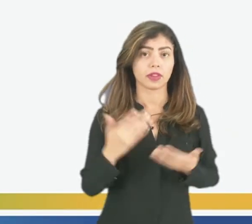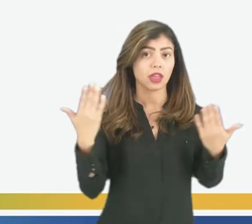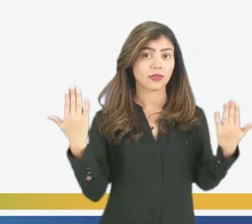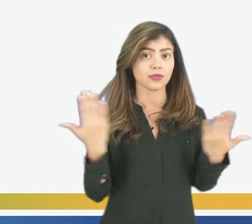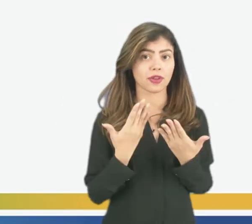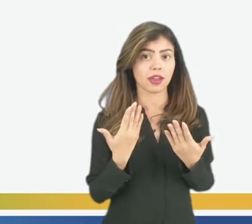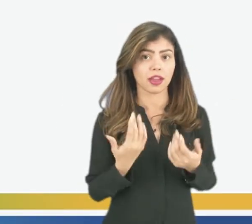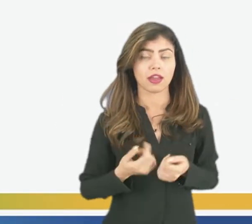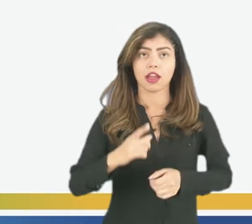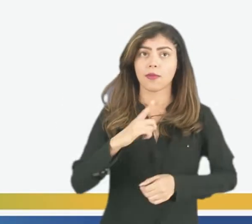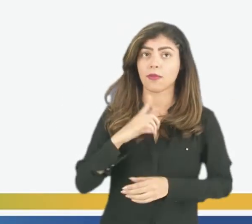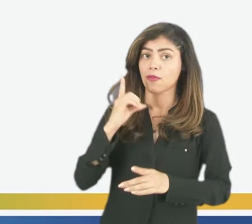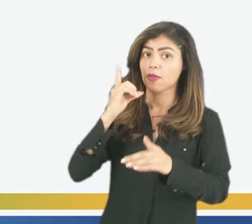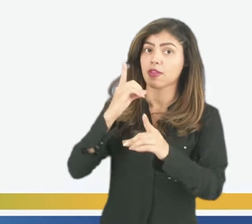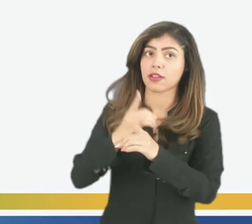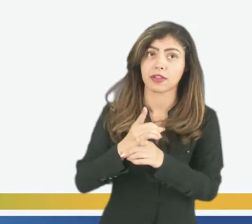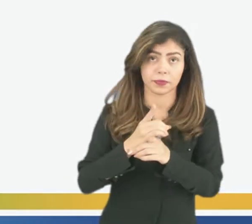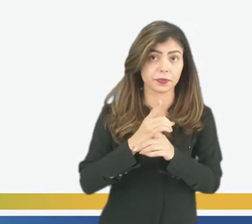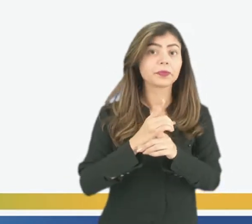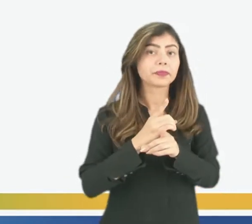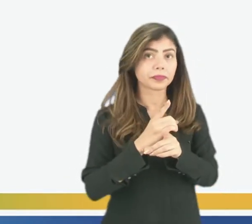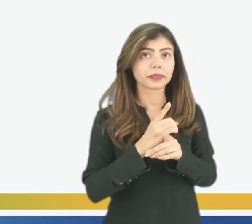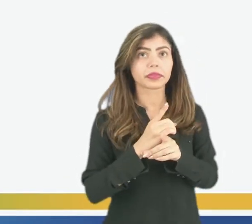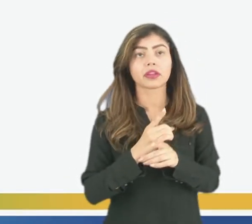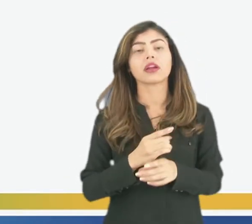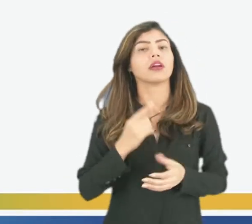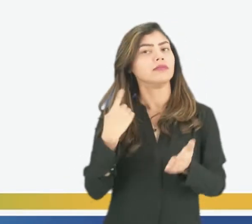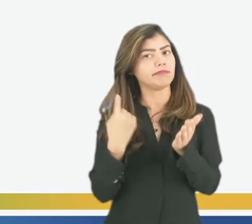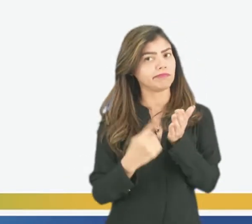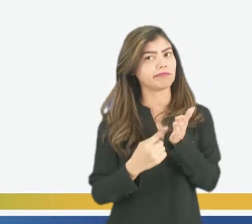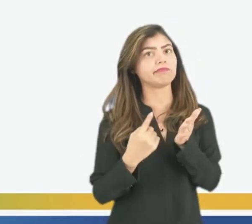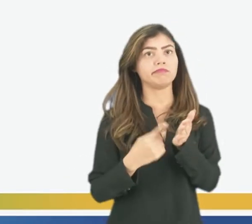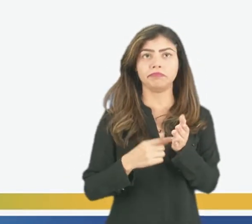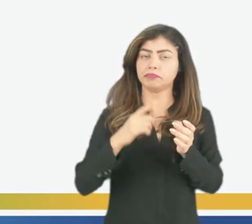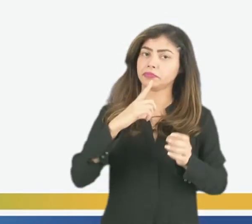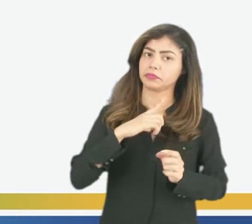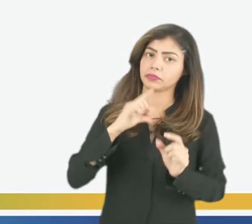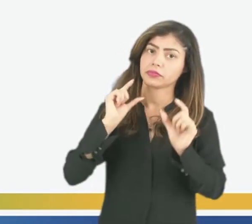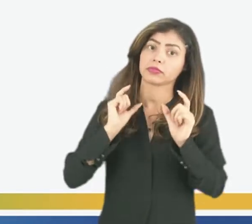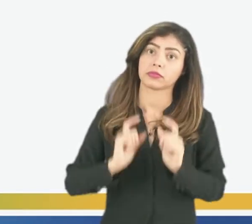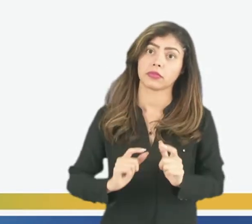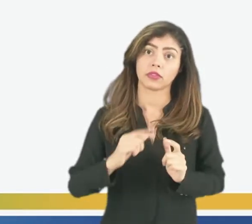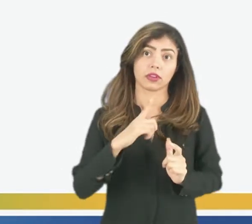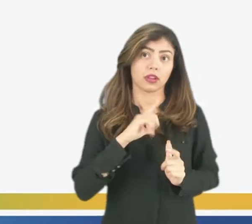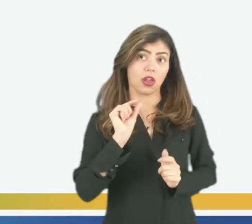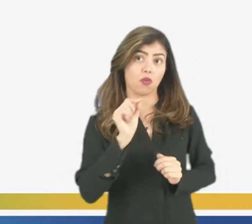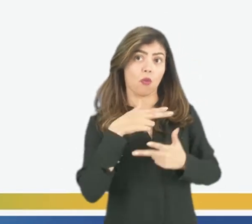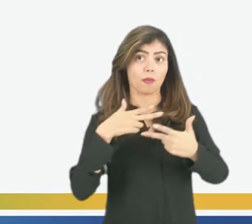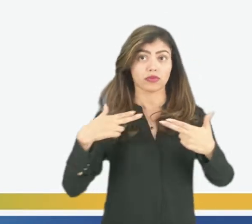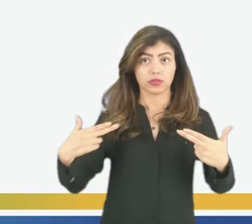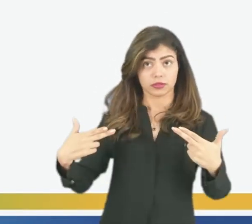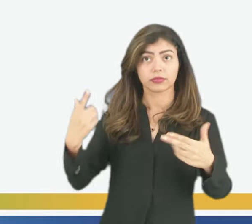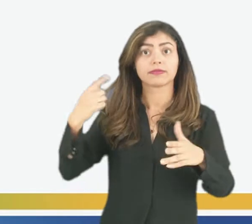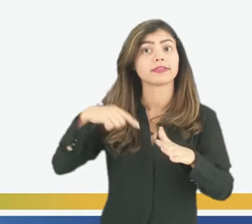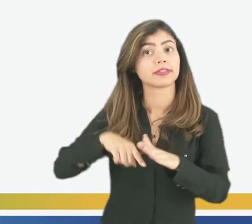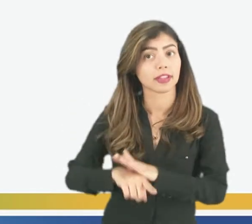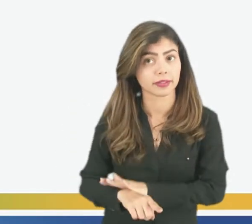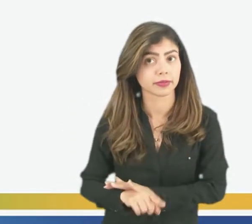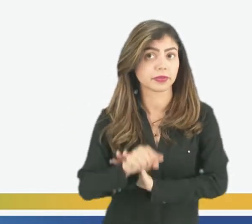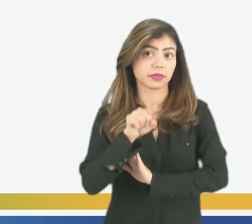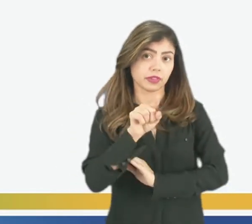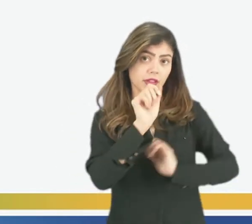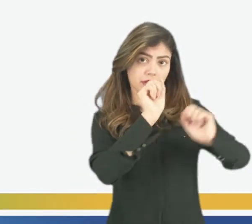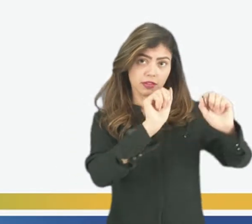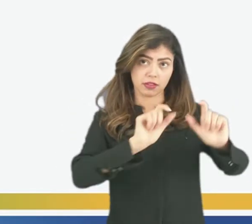Agora nós vamos identificar a localização de acordo onde o objeto está localizado, dentro, né,